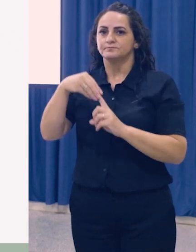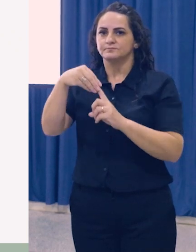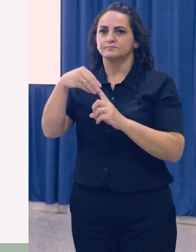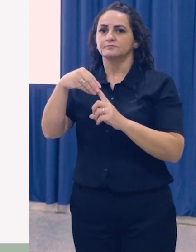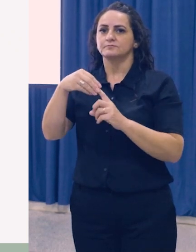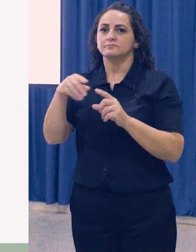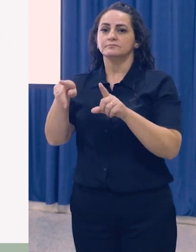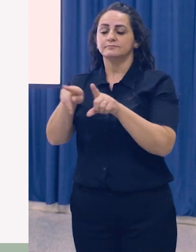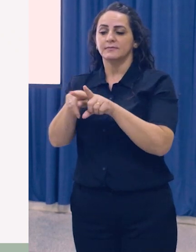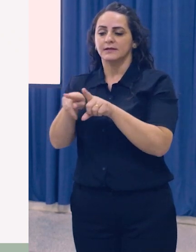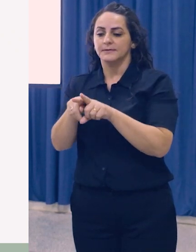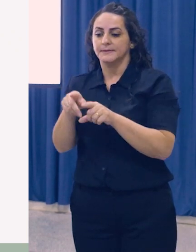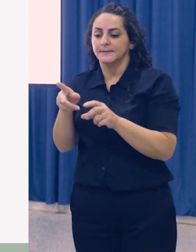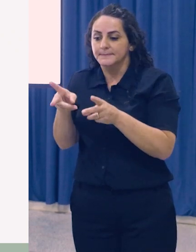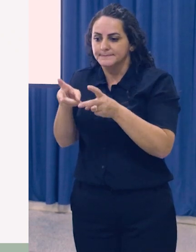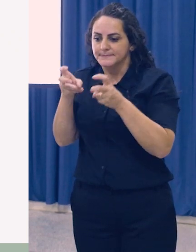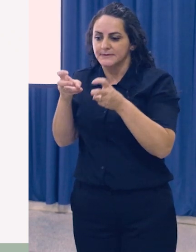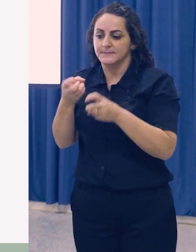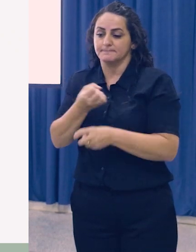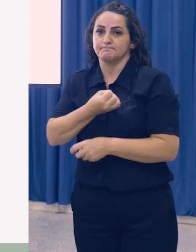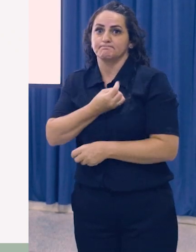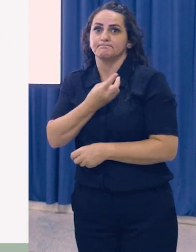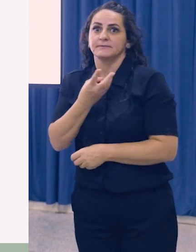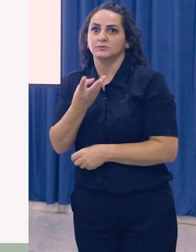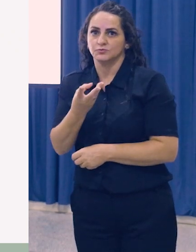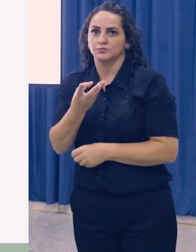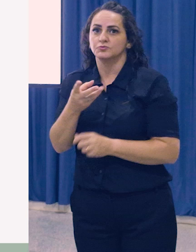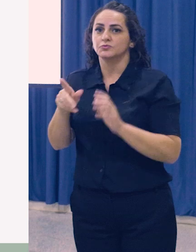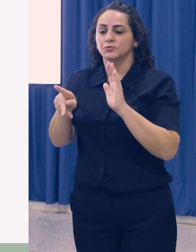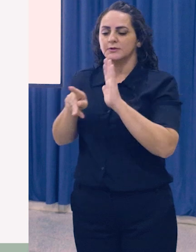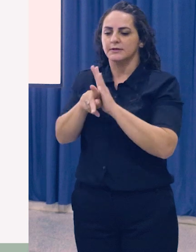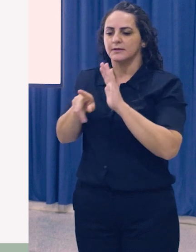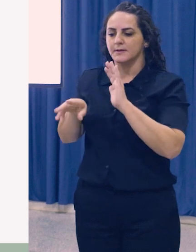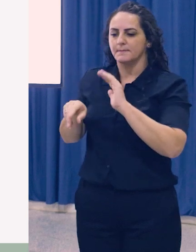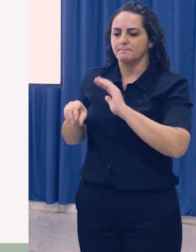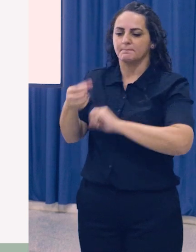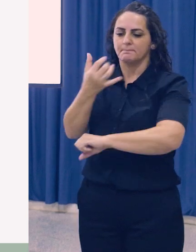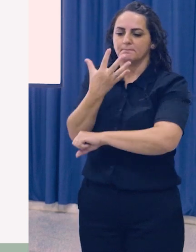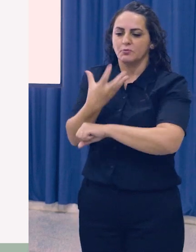traduz isso para números, A gente tem essa ferramenta Smart,